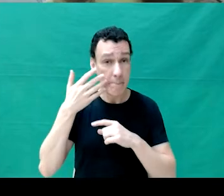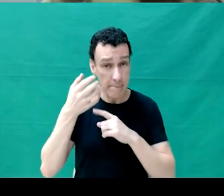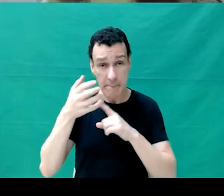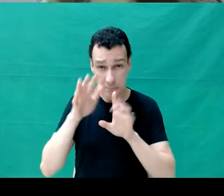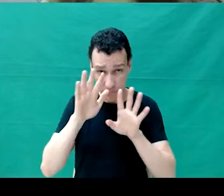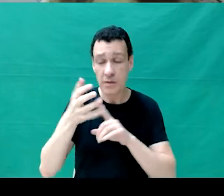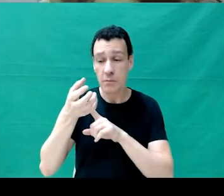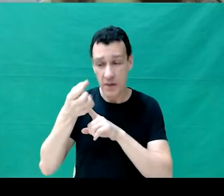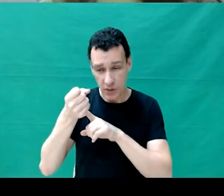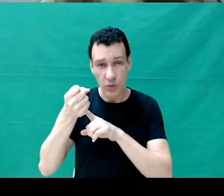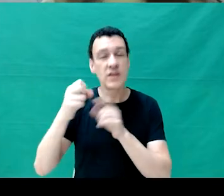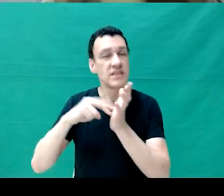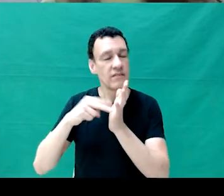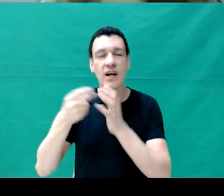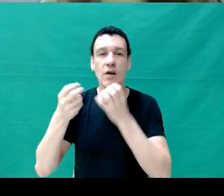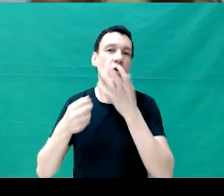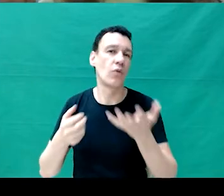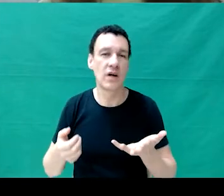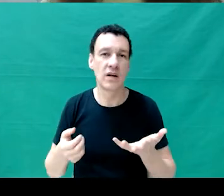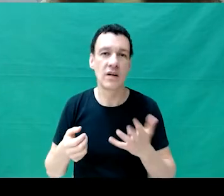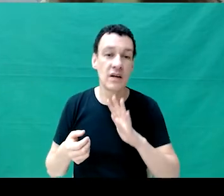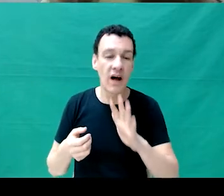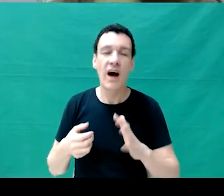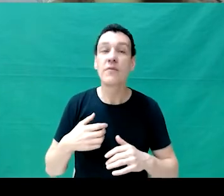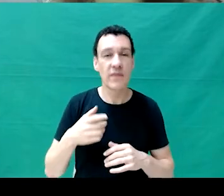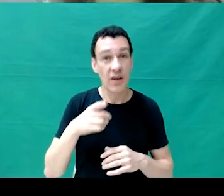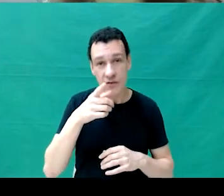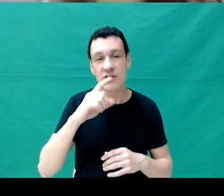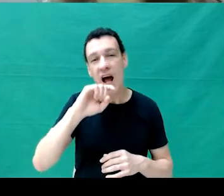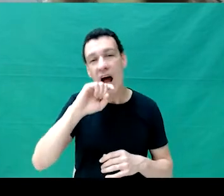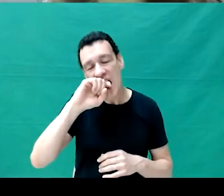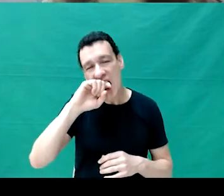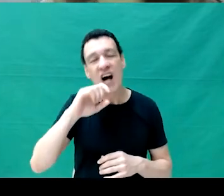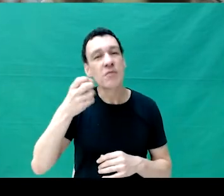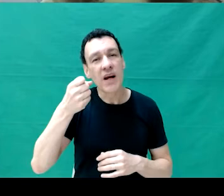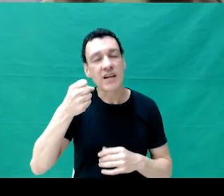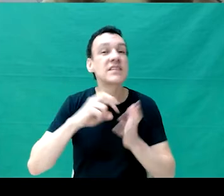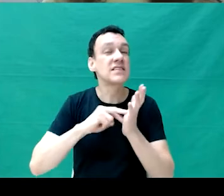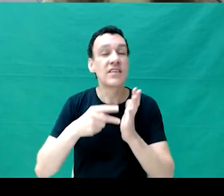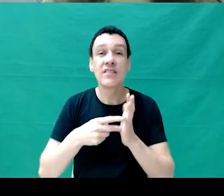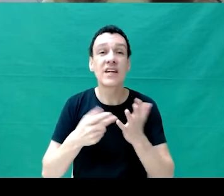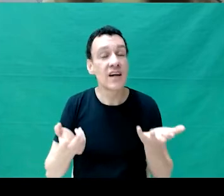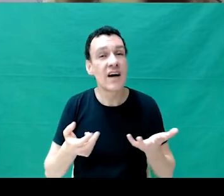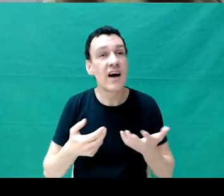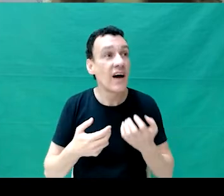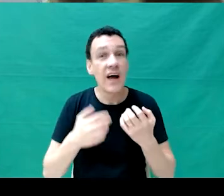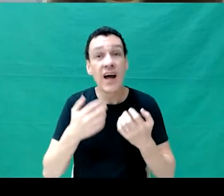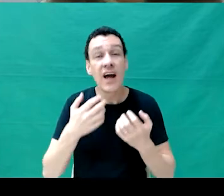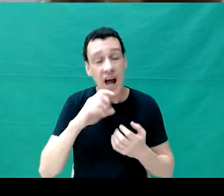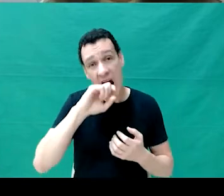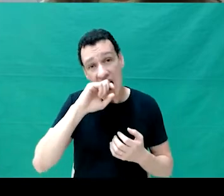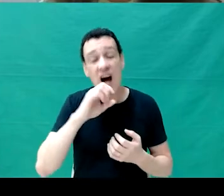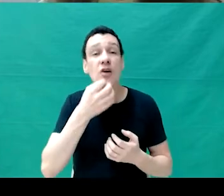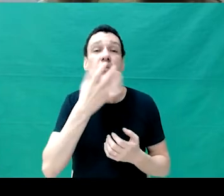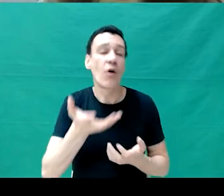fala do inveja branca, nossa, tô com uma inveja muito branca de você. É uma inveja que não tô te